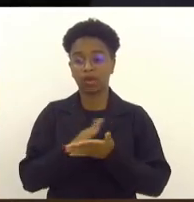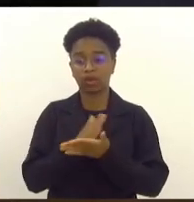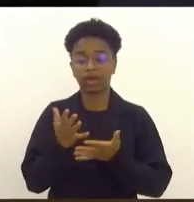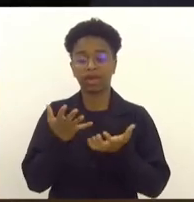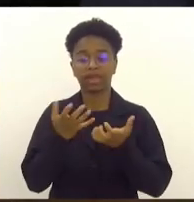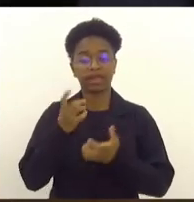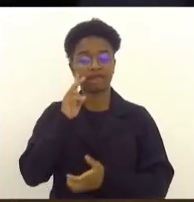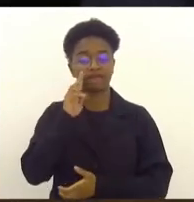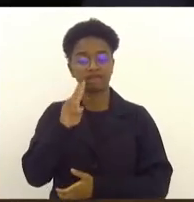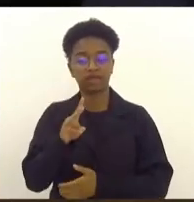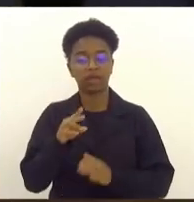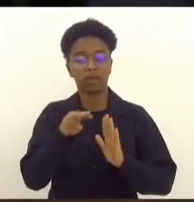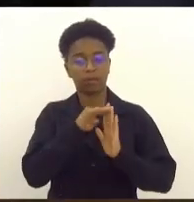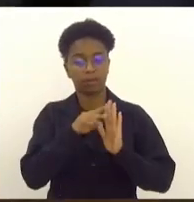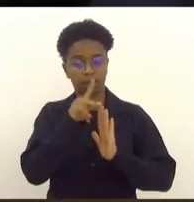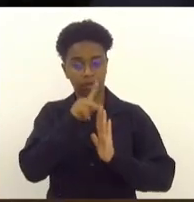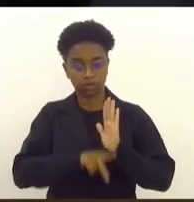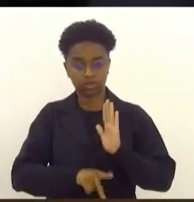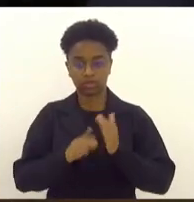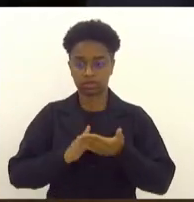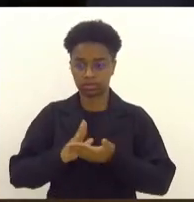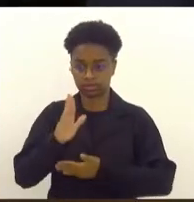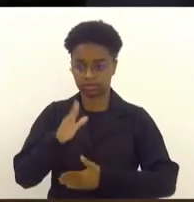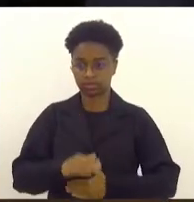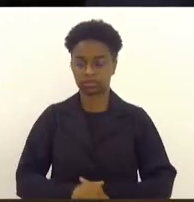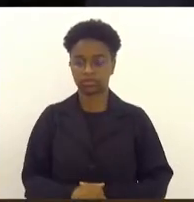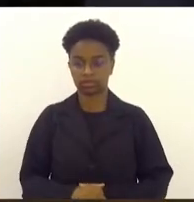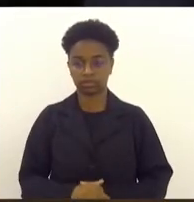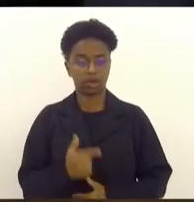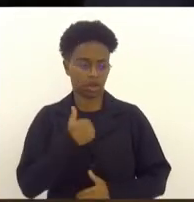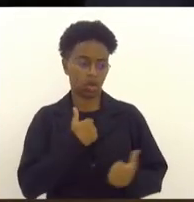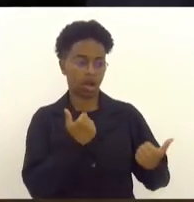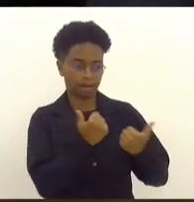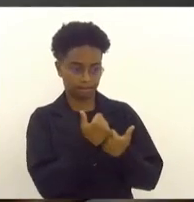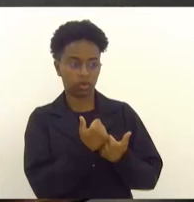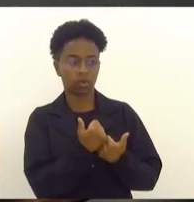quer ver os projetos deles aprovados estão aqui olhar olhar